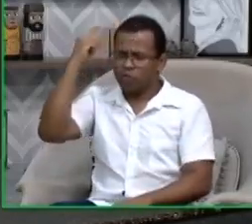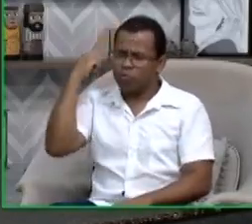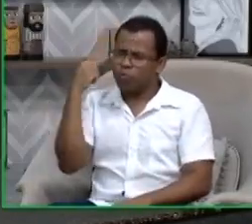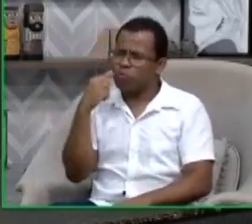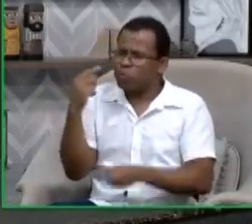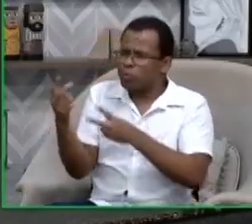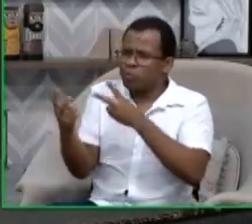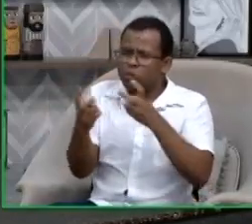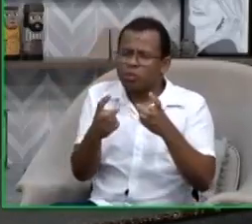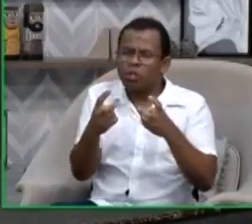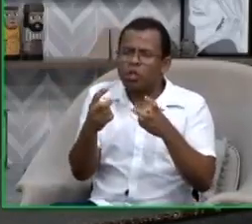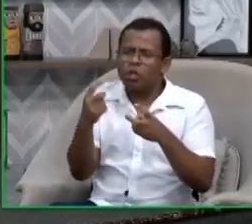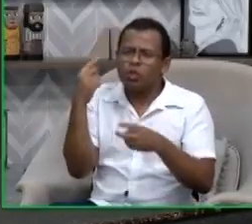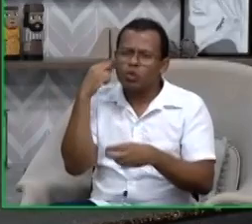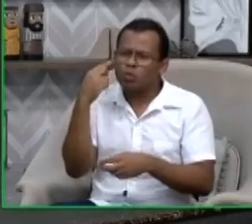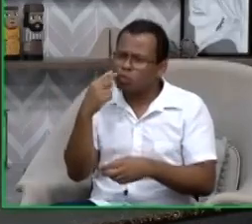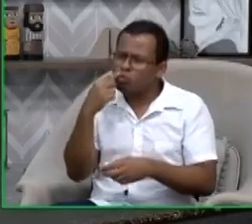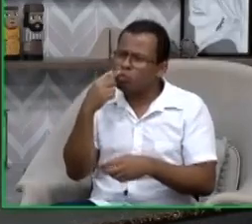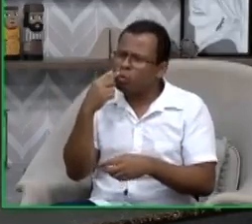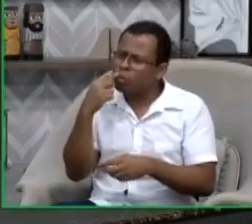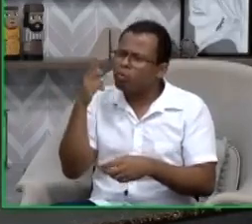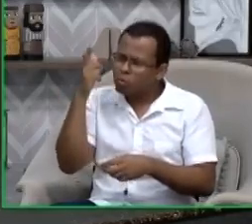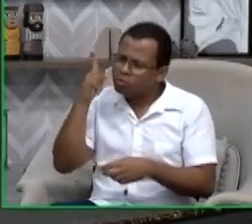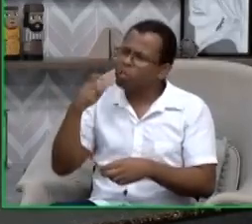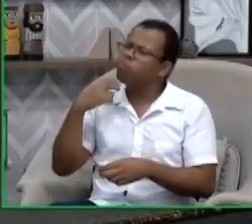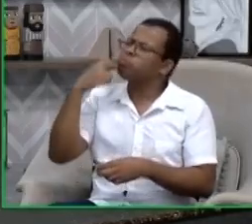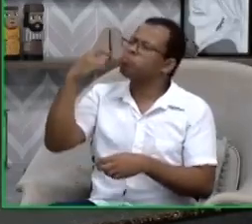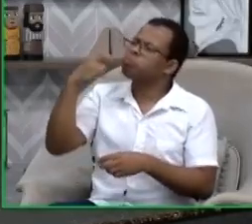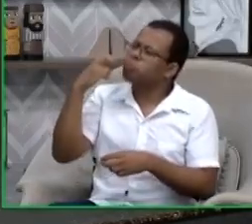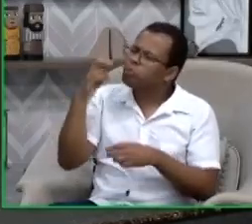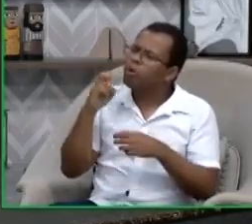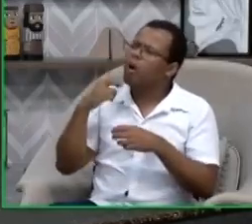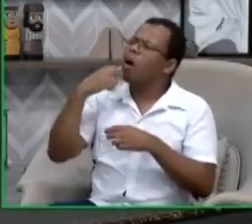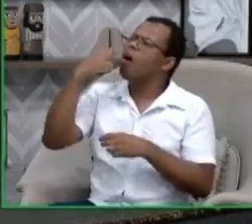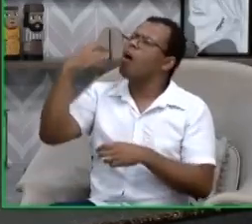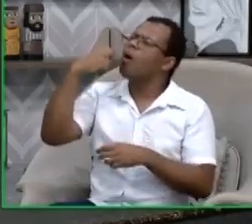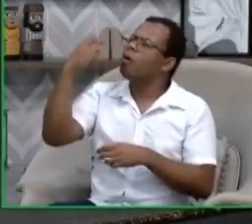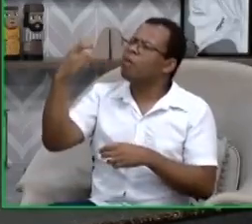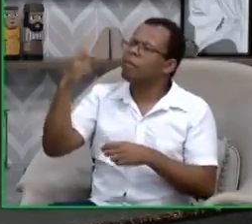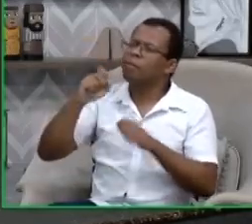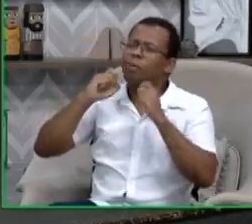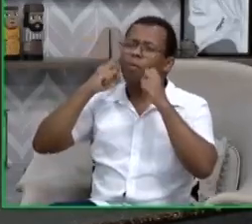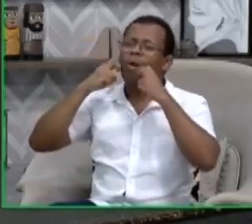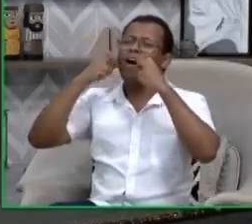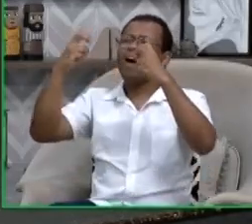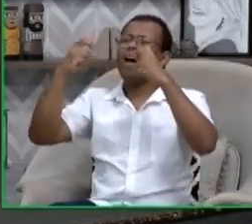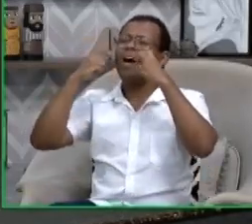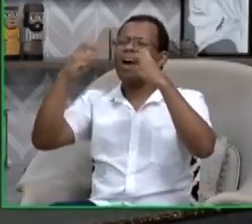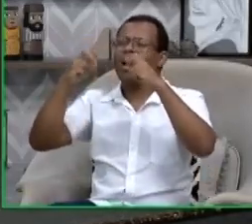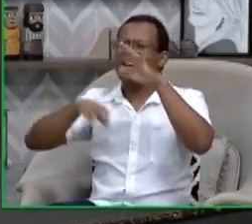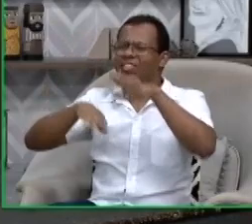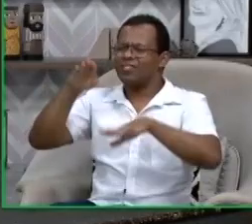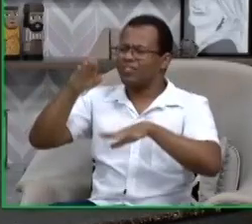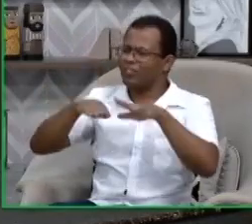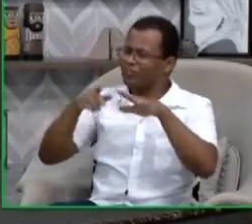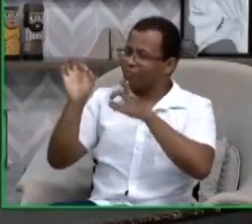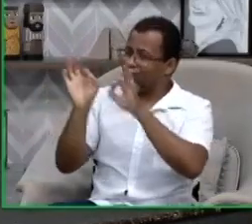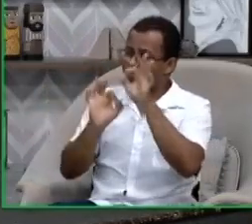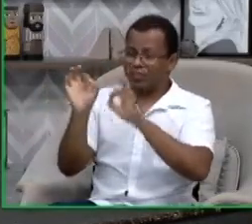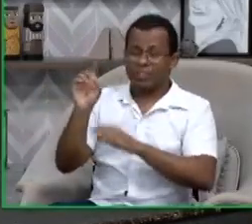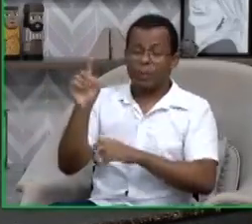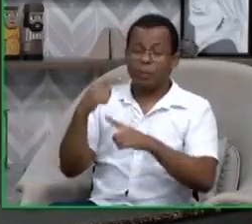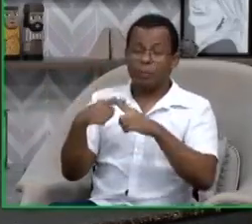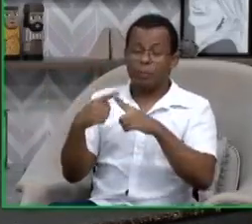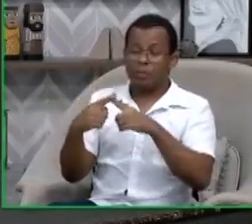percebemos que as pessoas surdas emitem, sim, muitos sons, gemidos, gritos, às vezes um pouco de maneira descontrolada por não